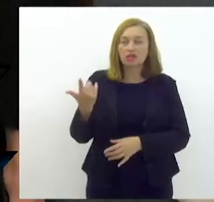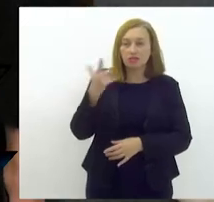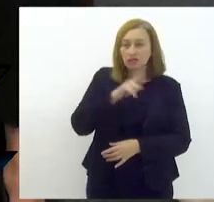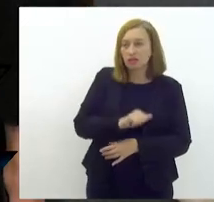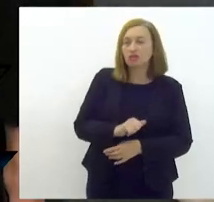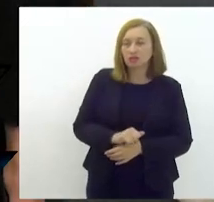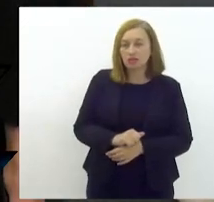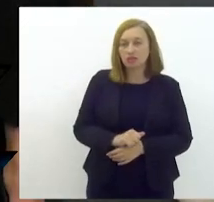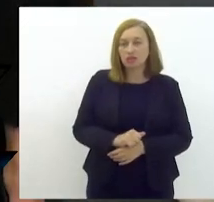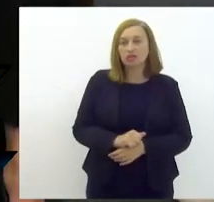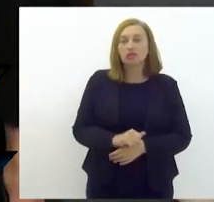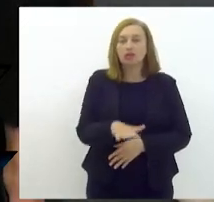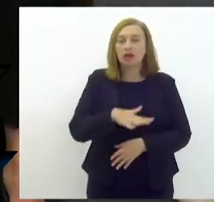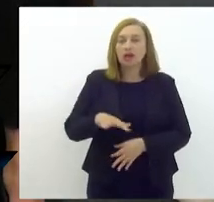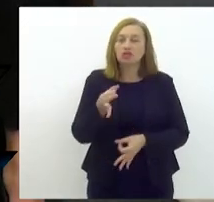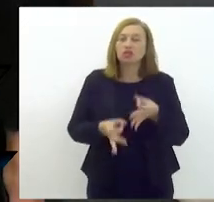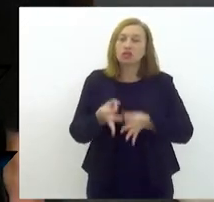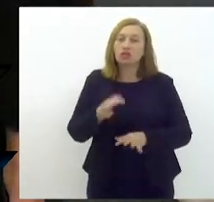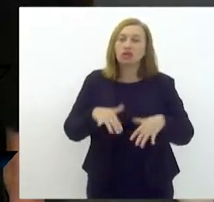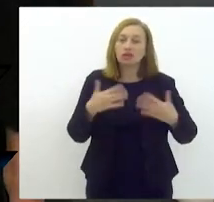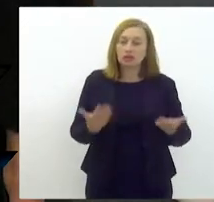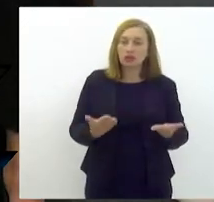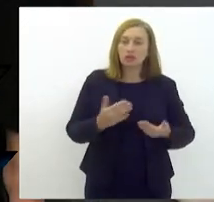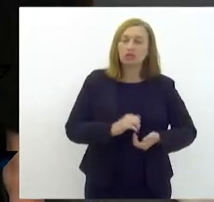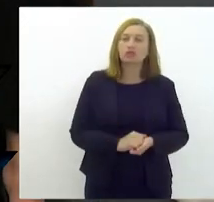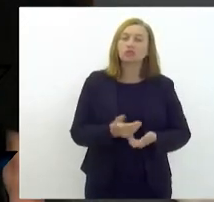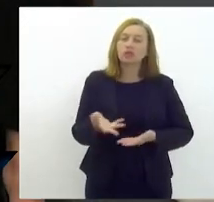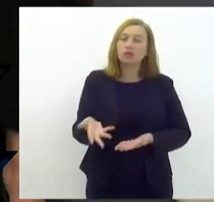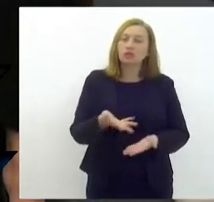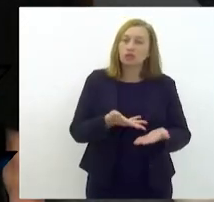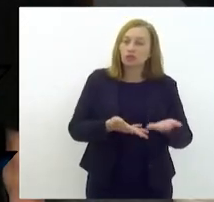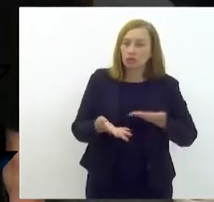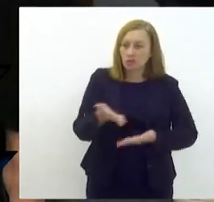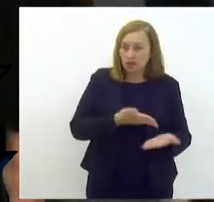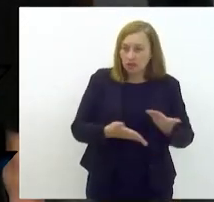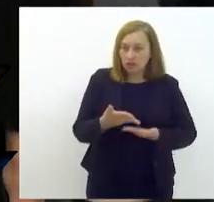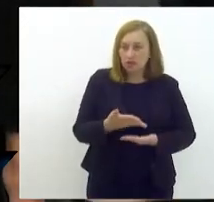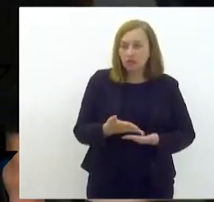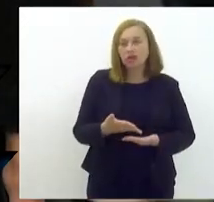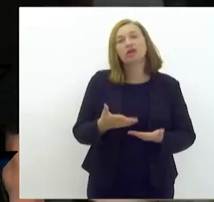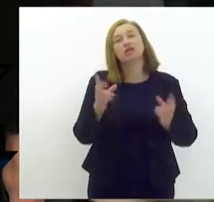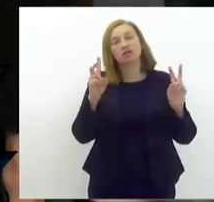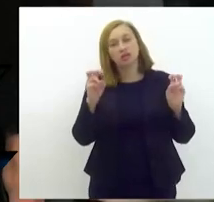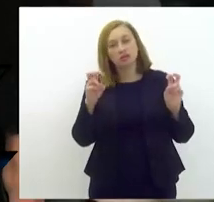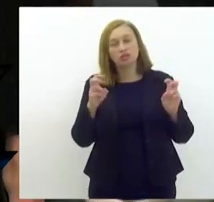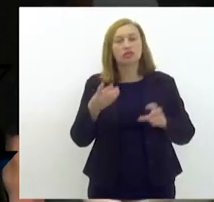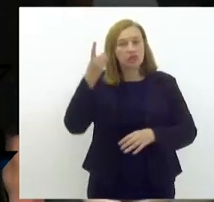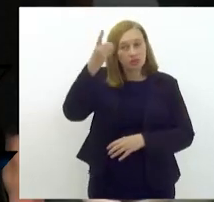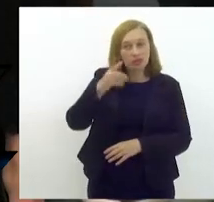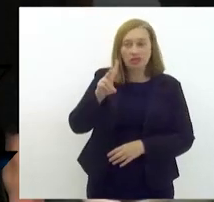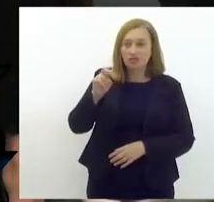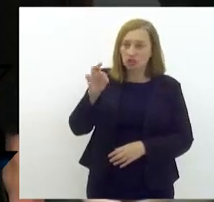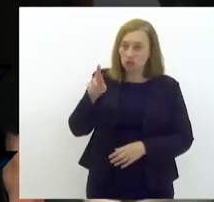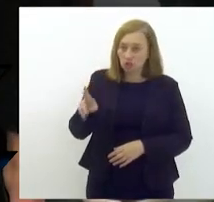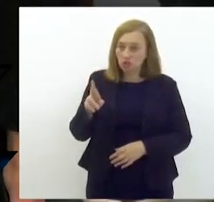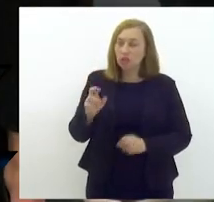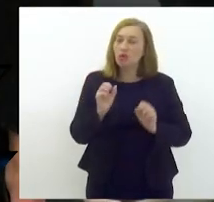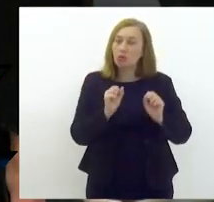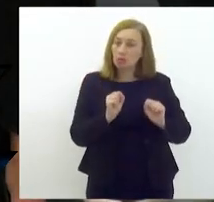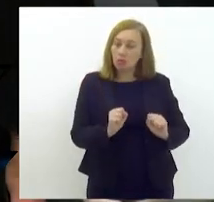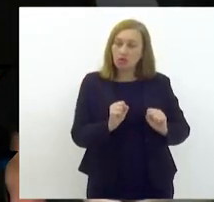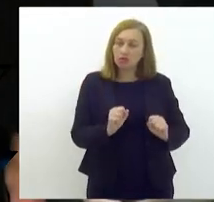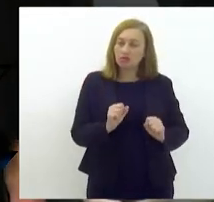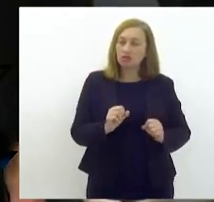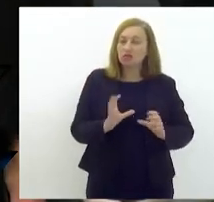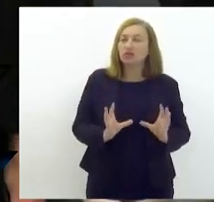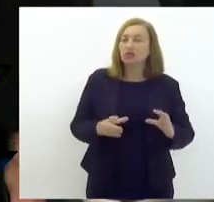no âmbito jurídico então eu partilho essas questões aqui com o deputado Vitor Júnior para que a gente possa fazer fazê-las